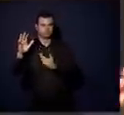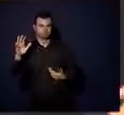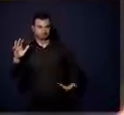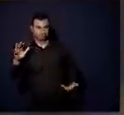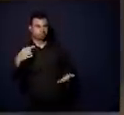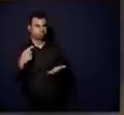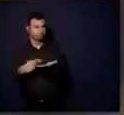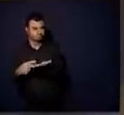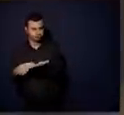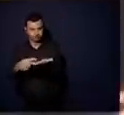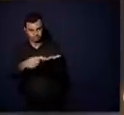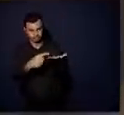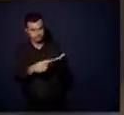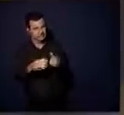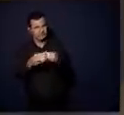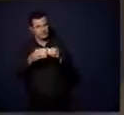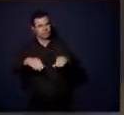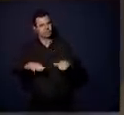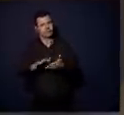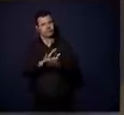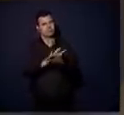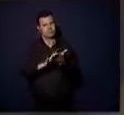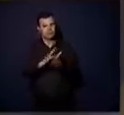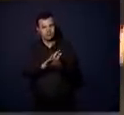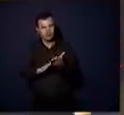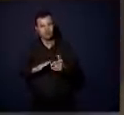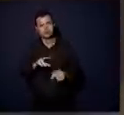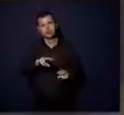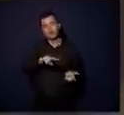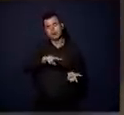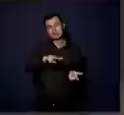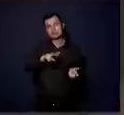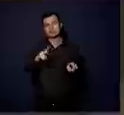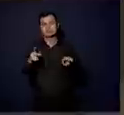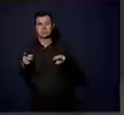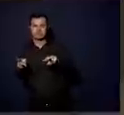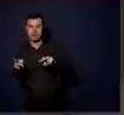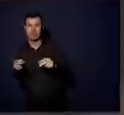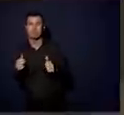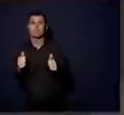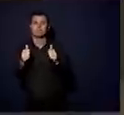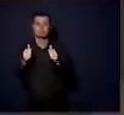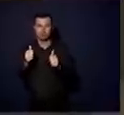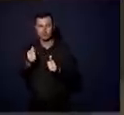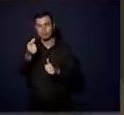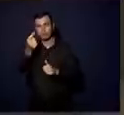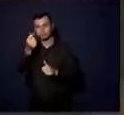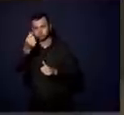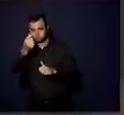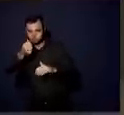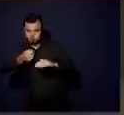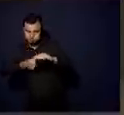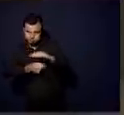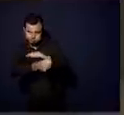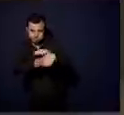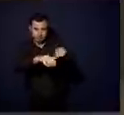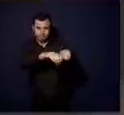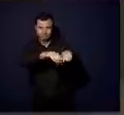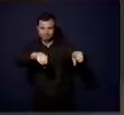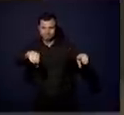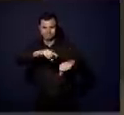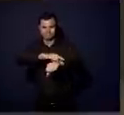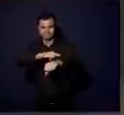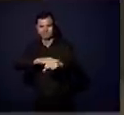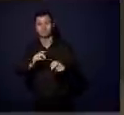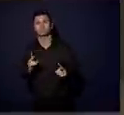uma solução que não prejudica ninguém a gente tem uma transição um pouquinho maior mas que continua investimento de saneamento nos últimos seis